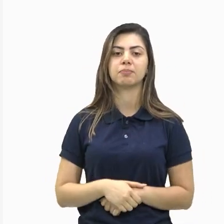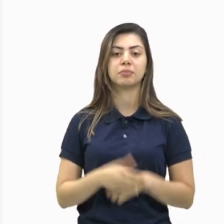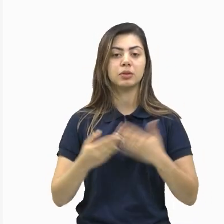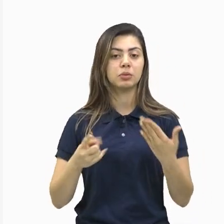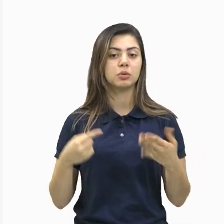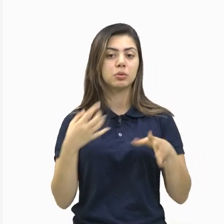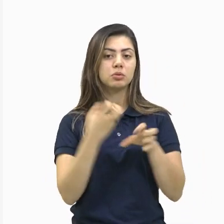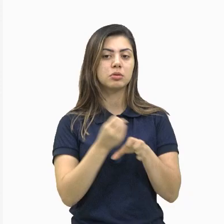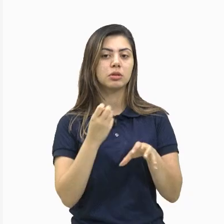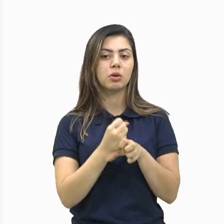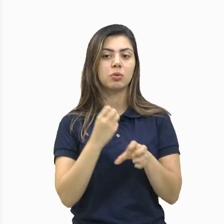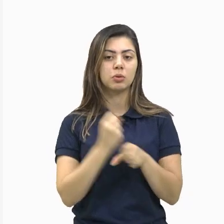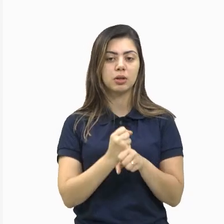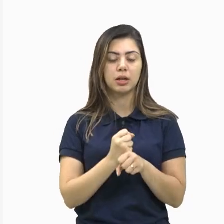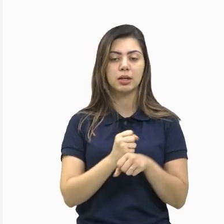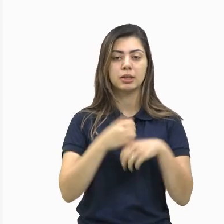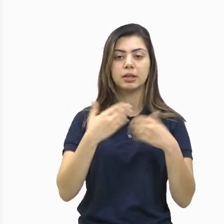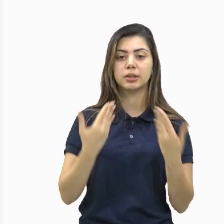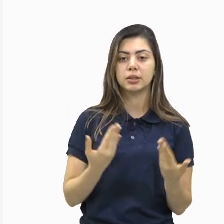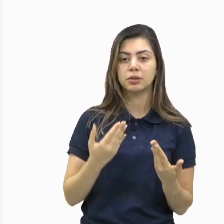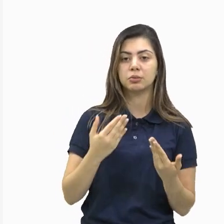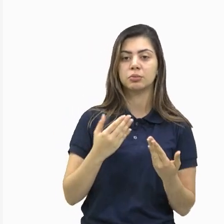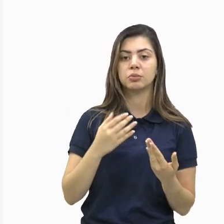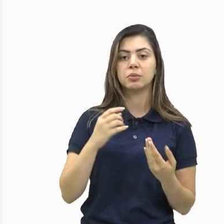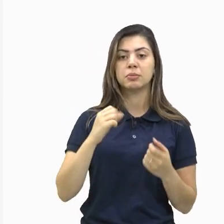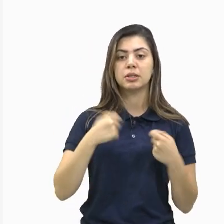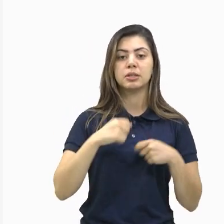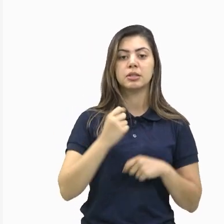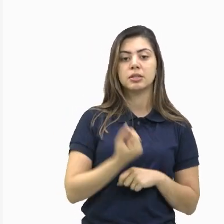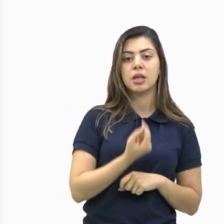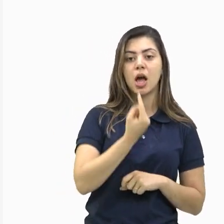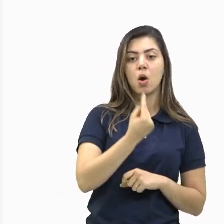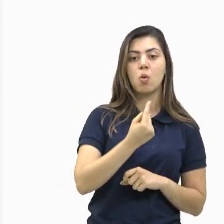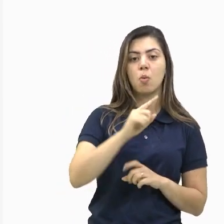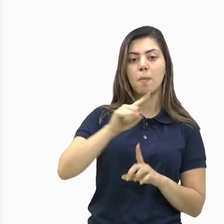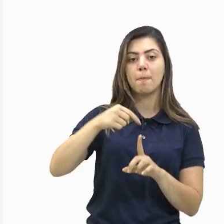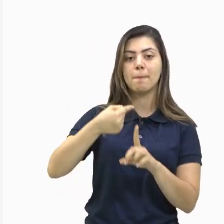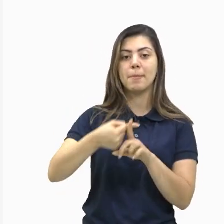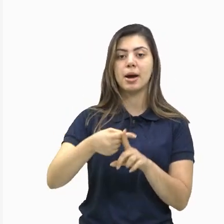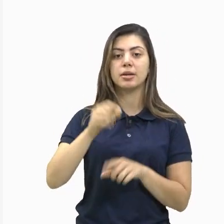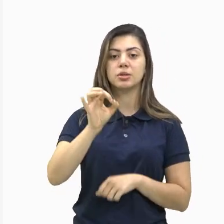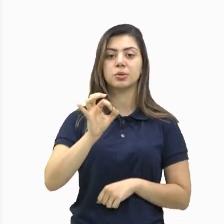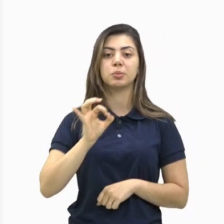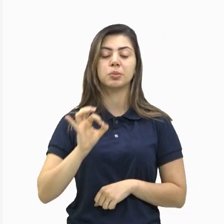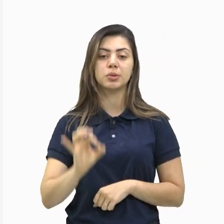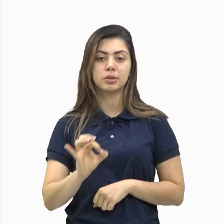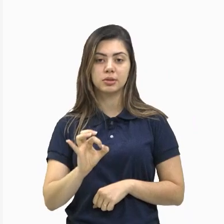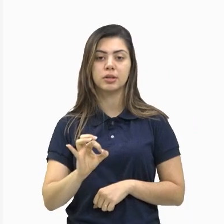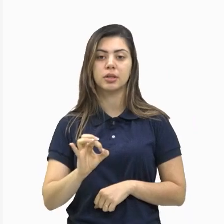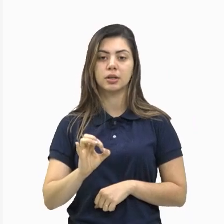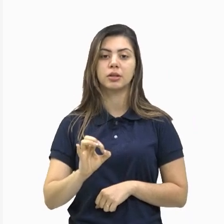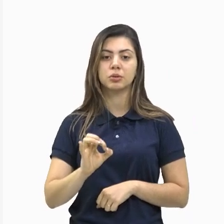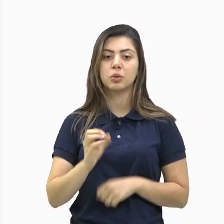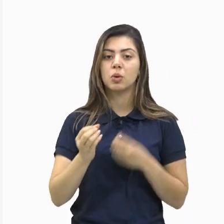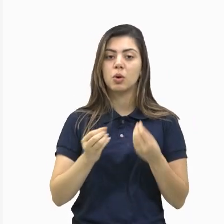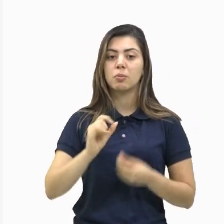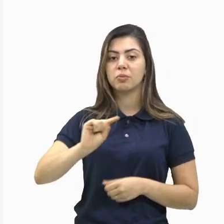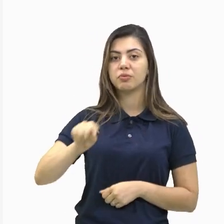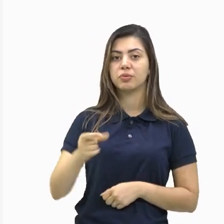aumento, some a taxa de aumento percentual expressa na